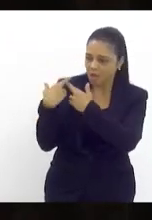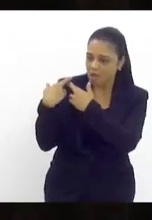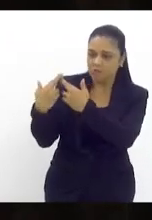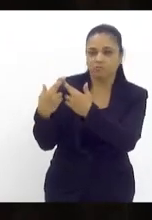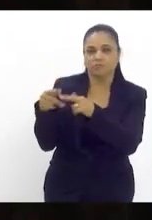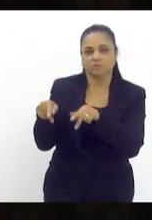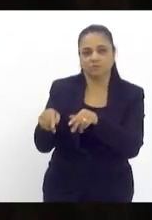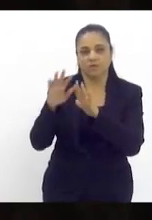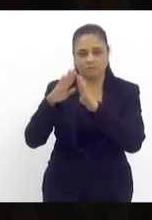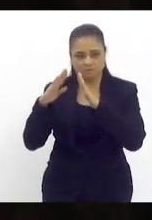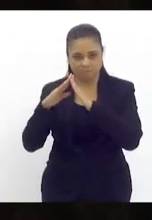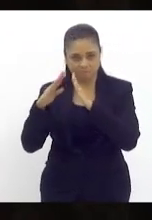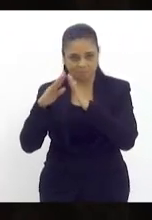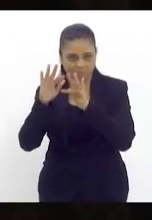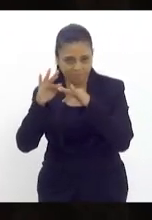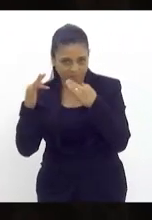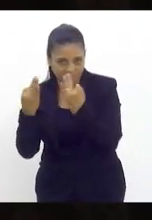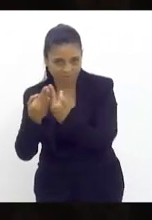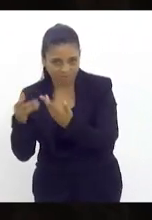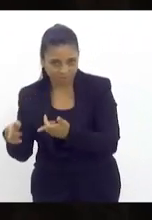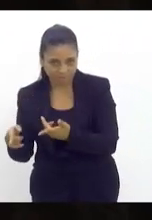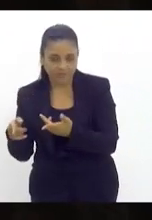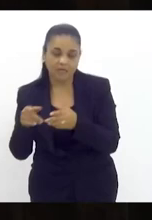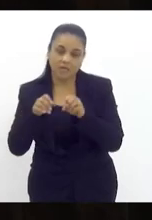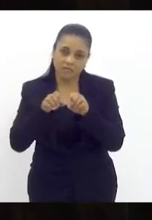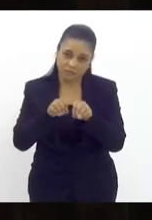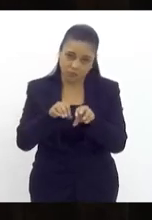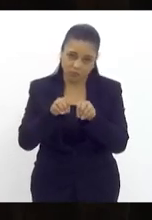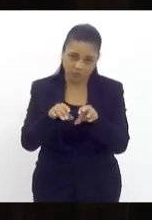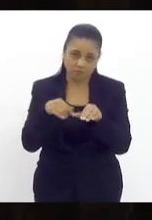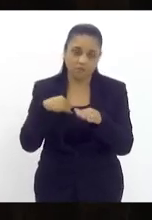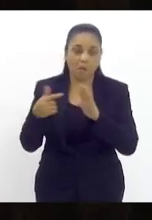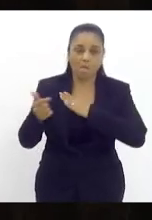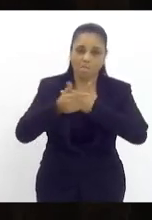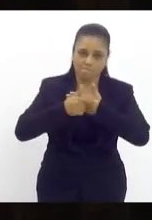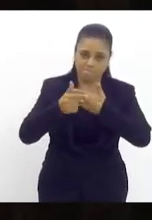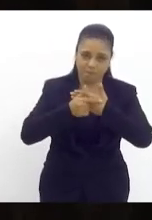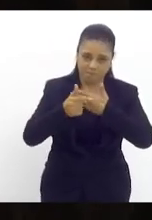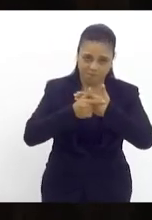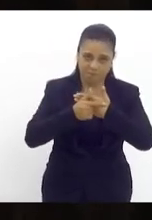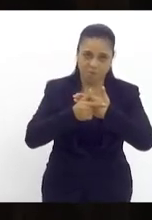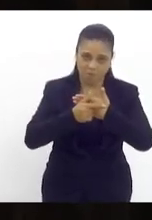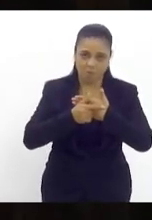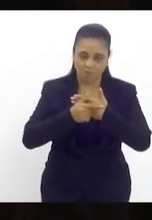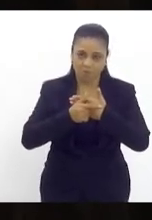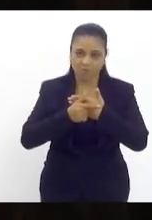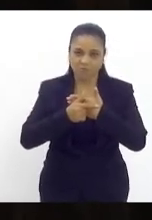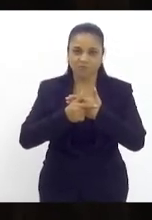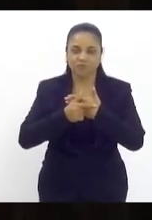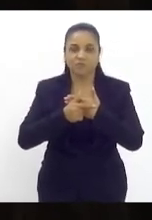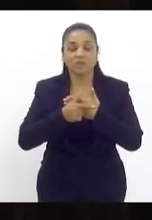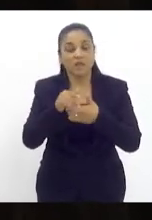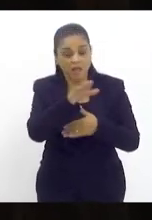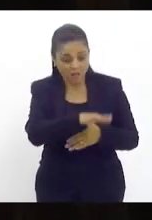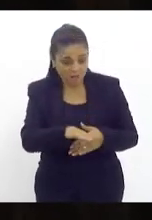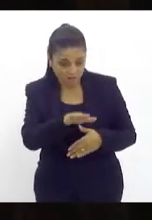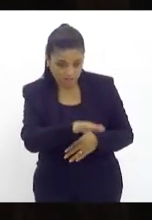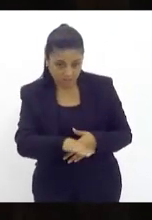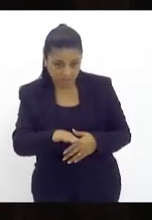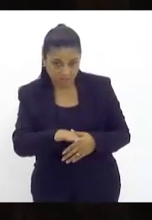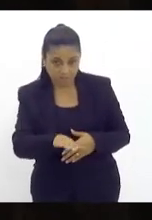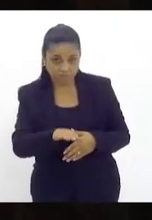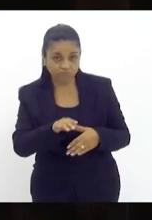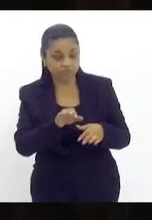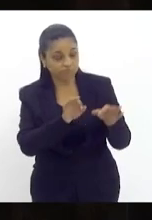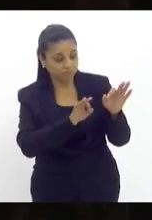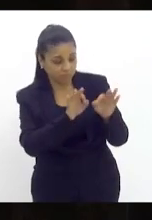lar e coeducação, né? Fazer o seu papel também, porque muito de uma criança é o